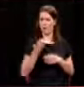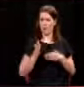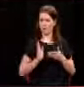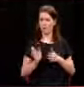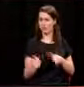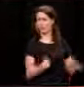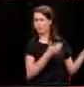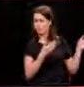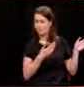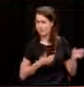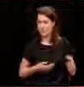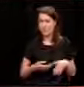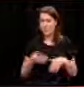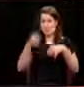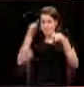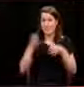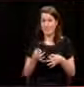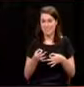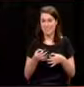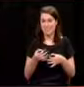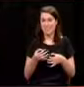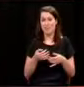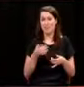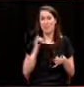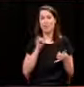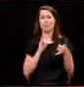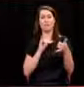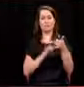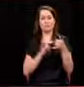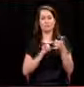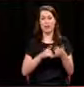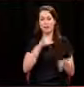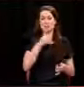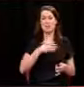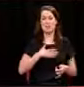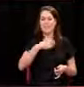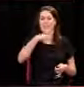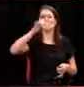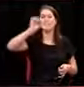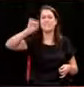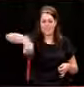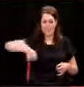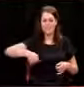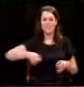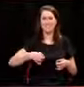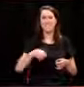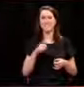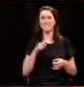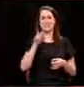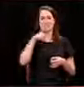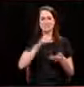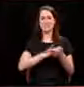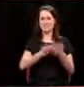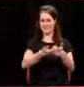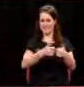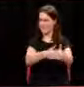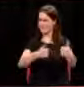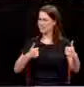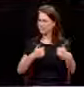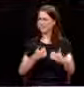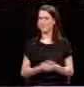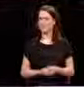fica essa certeza. Os adeptos do Benfica dizem sim a esta iniciativa. Não, é muito bom receber estas palavras e